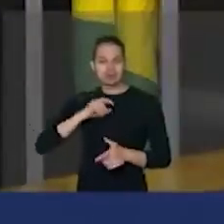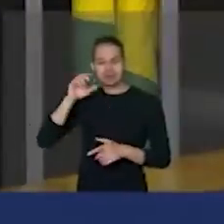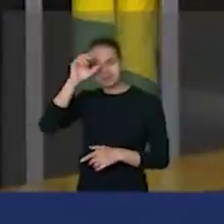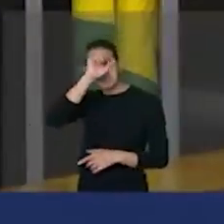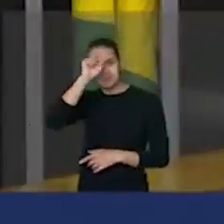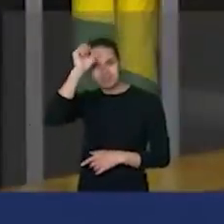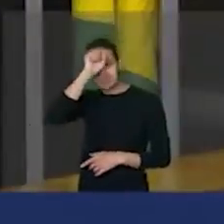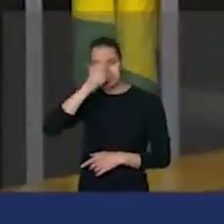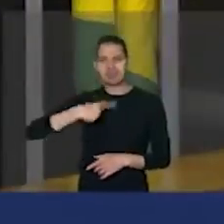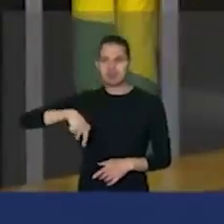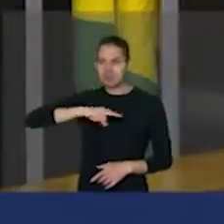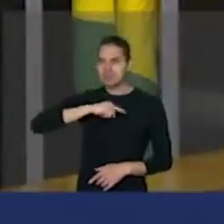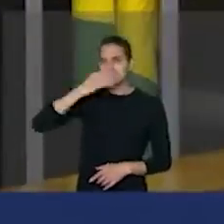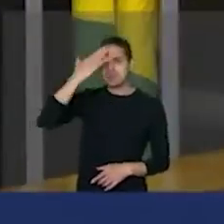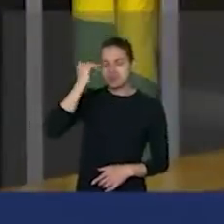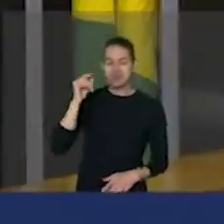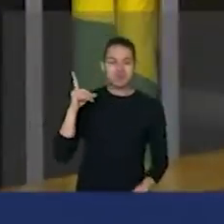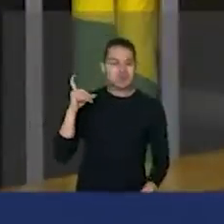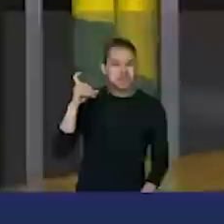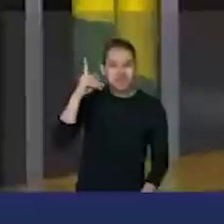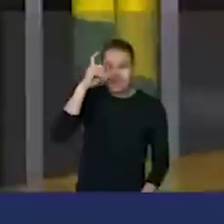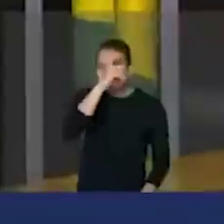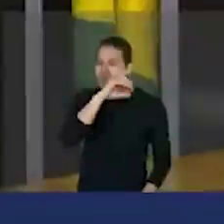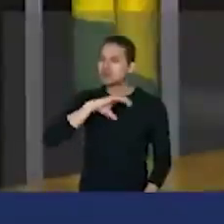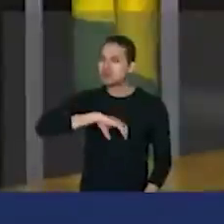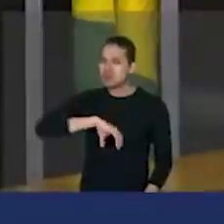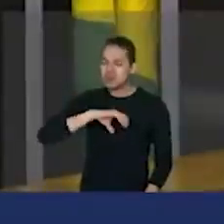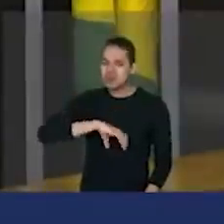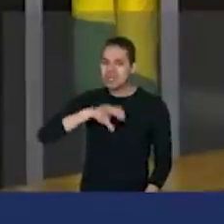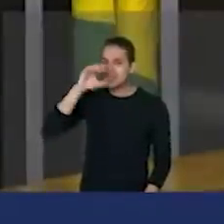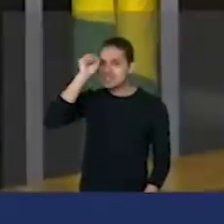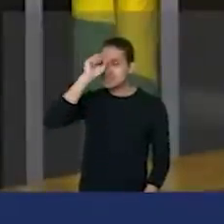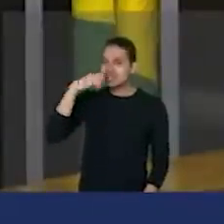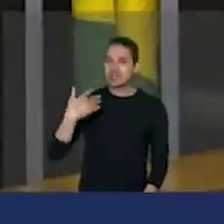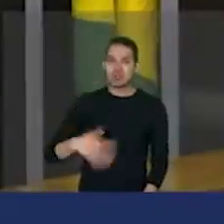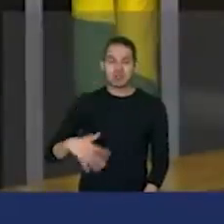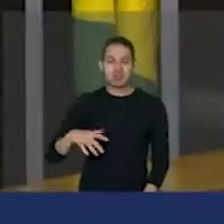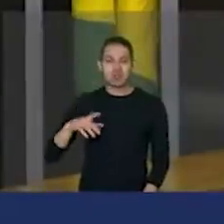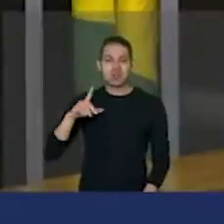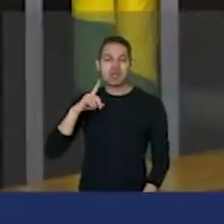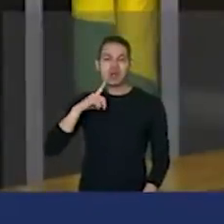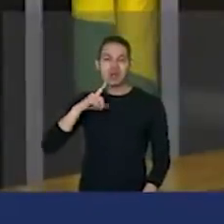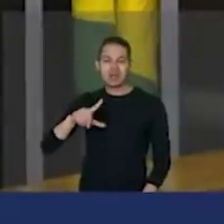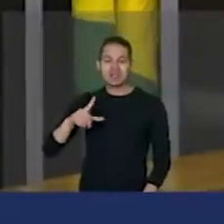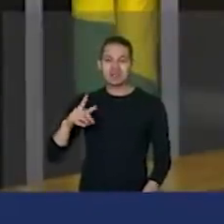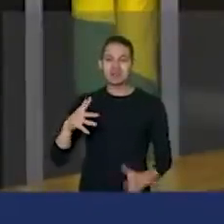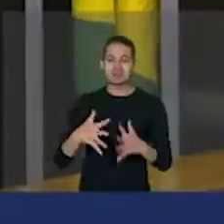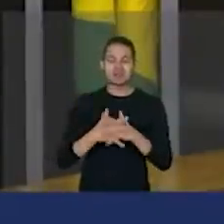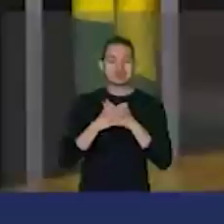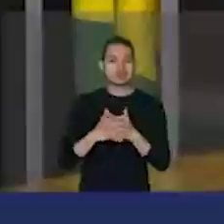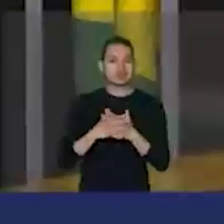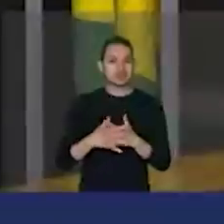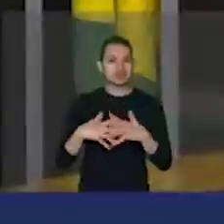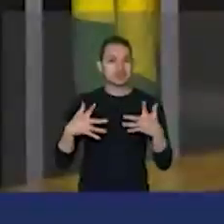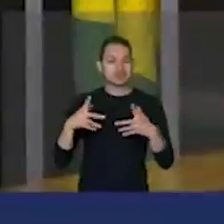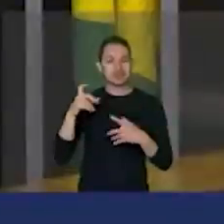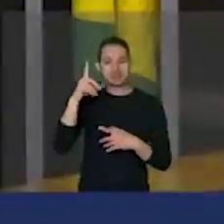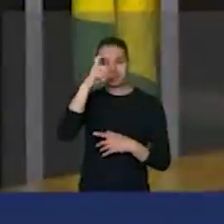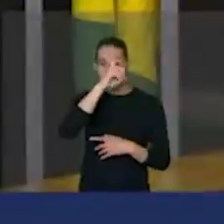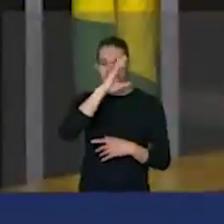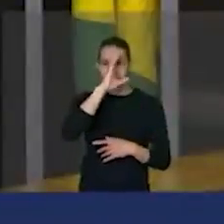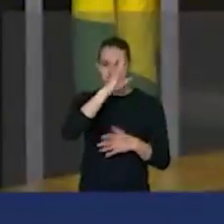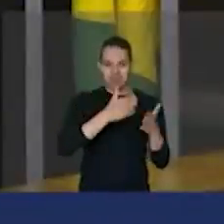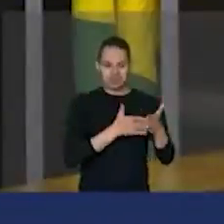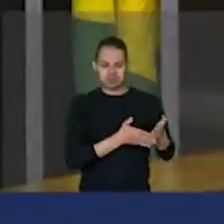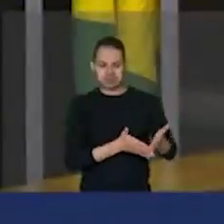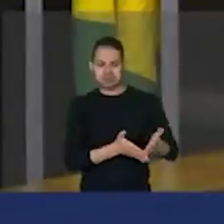gente sabe como é difícil aprender o português né uma linguagem extremamente complexa Ainda mais quando você tá vindo num barco pegando a